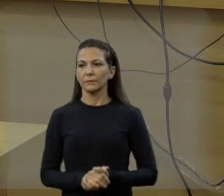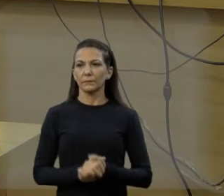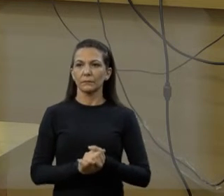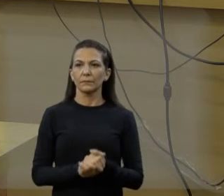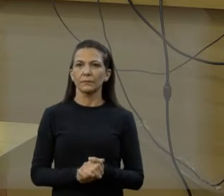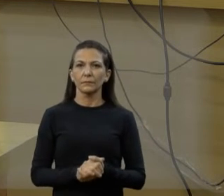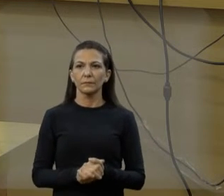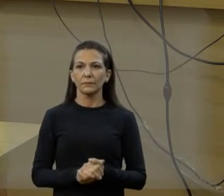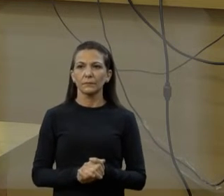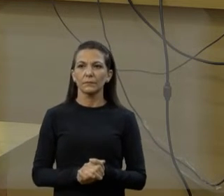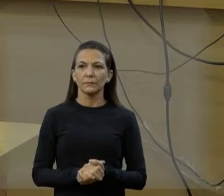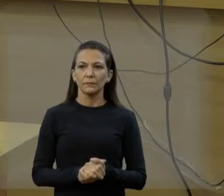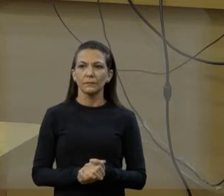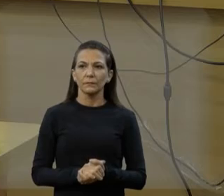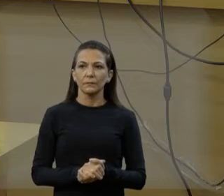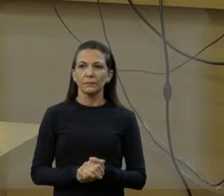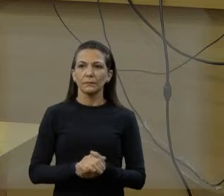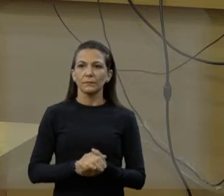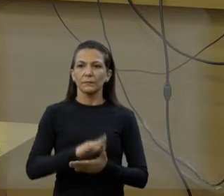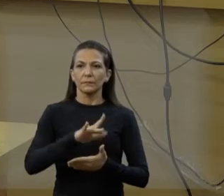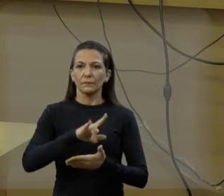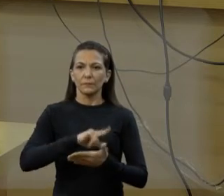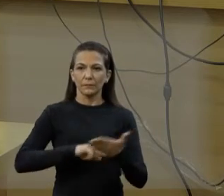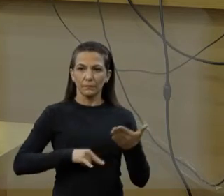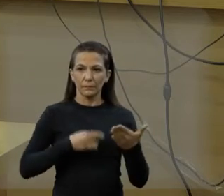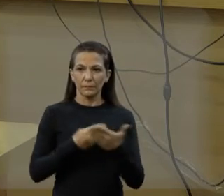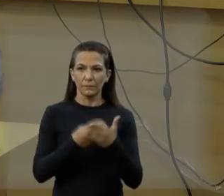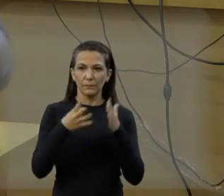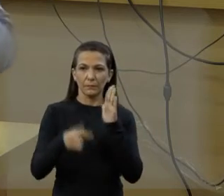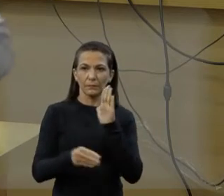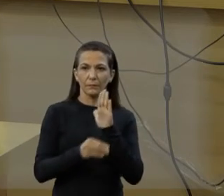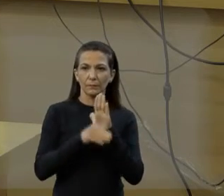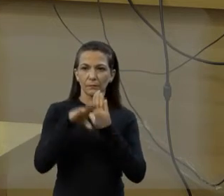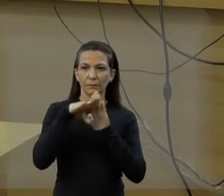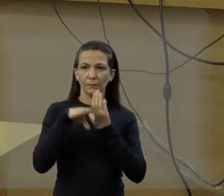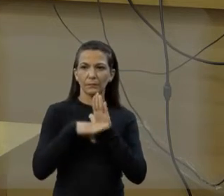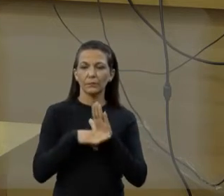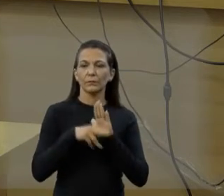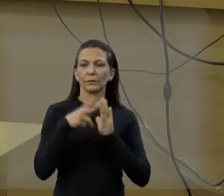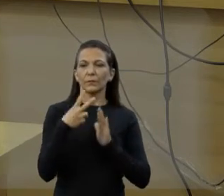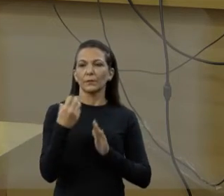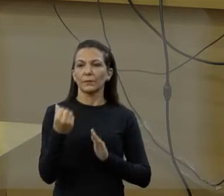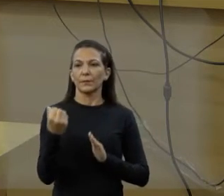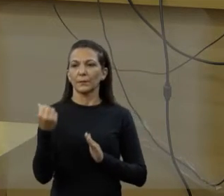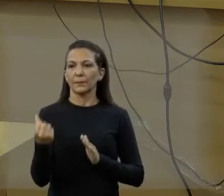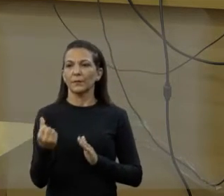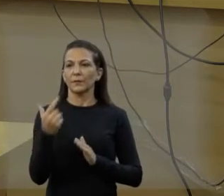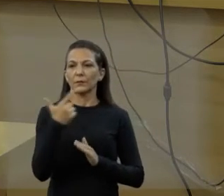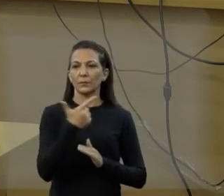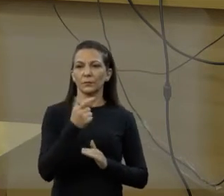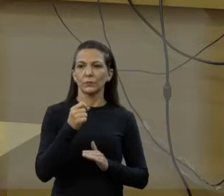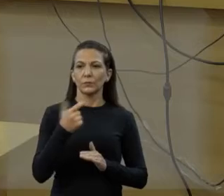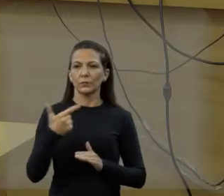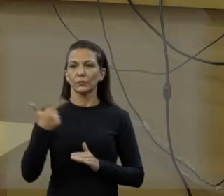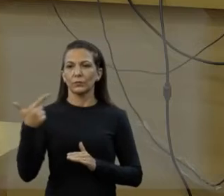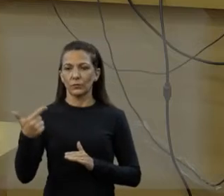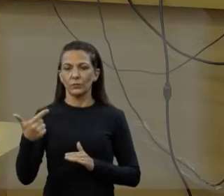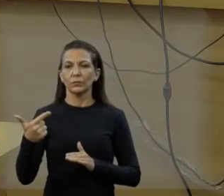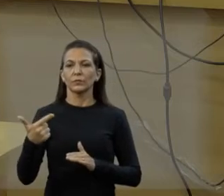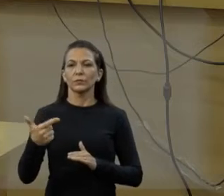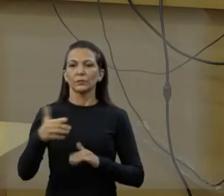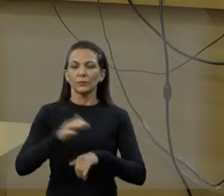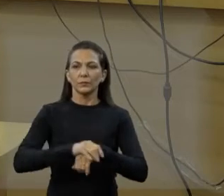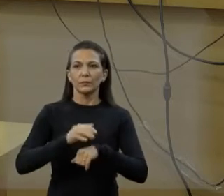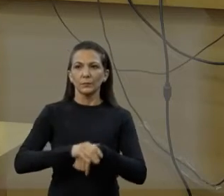oi ei som requerimento de inclusão na ordem do dia requerimento 266 de 2022 iniciativa vereador Paulo